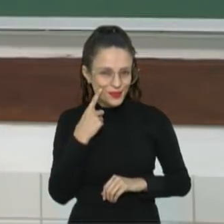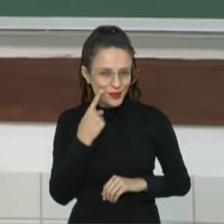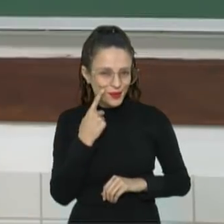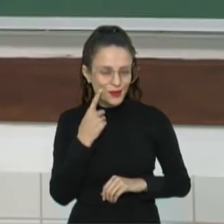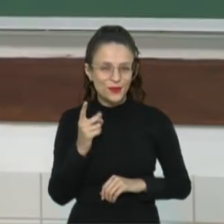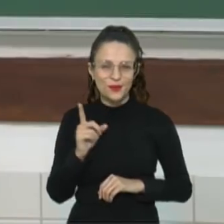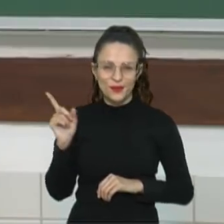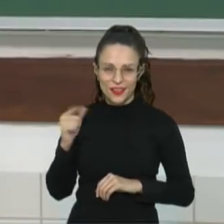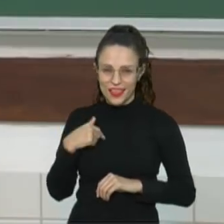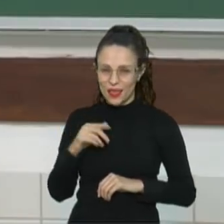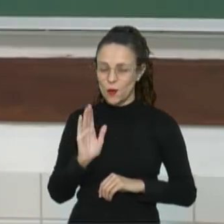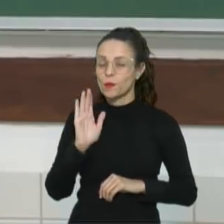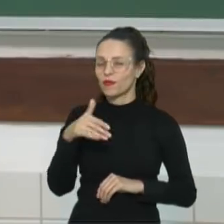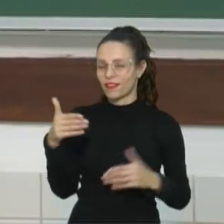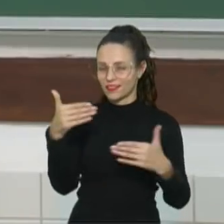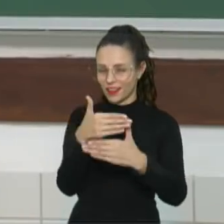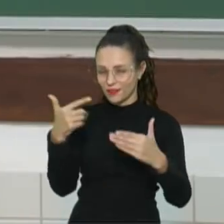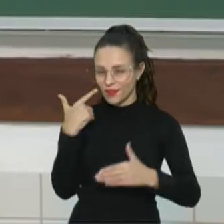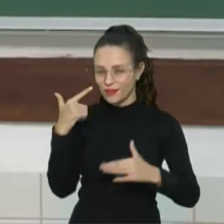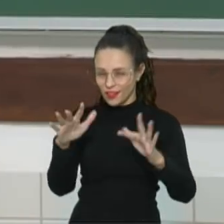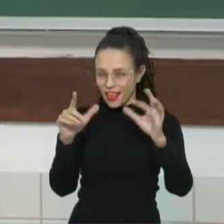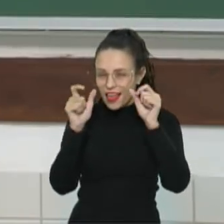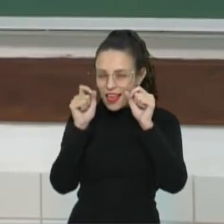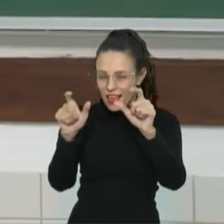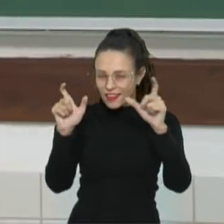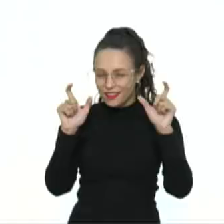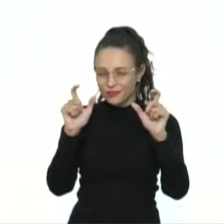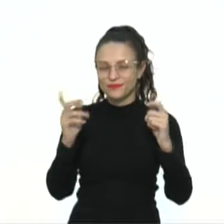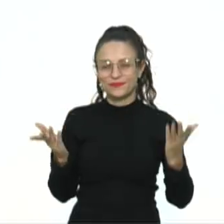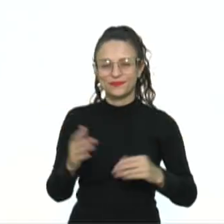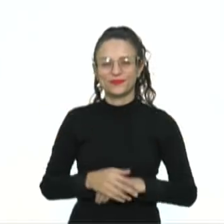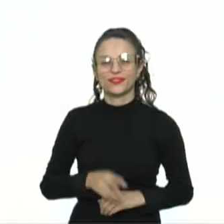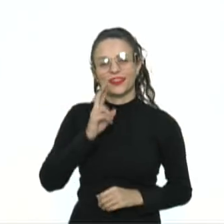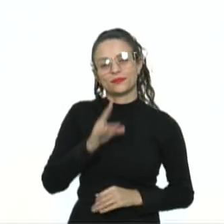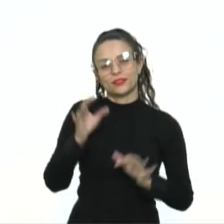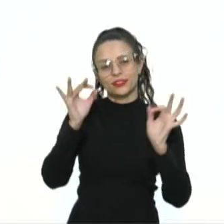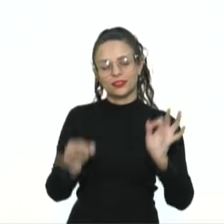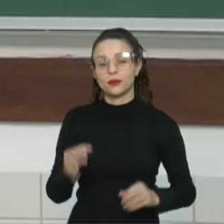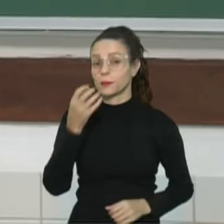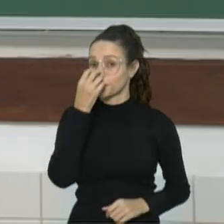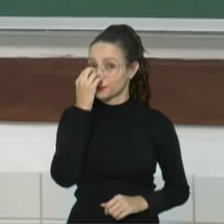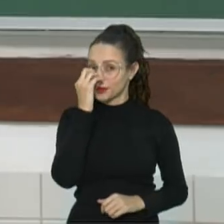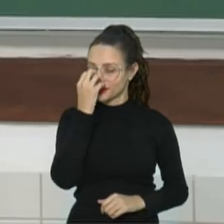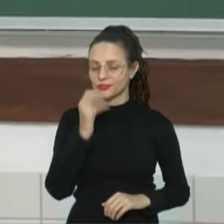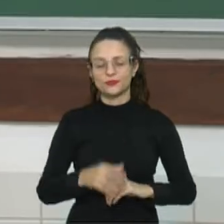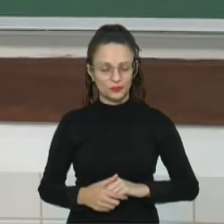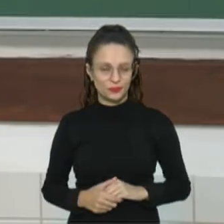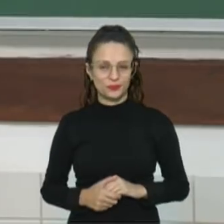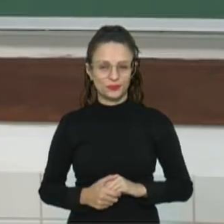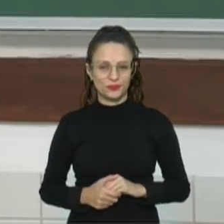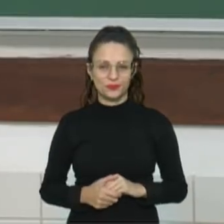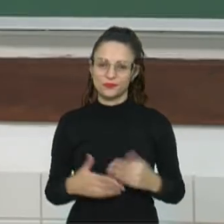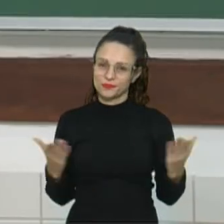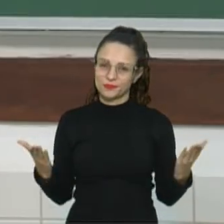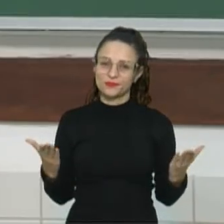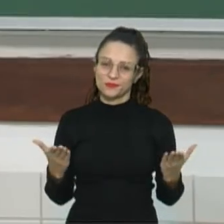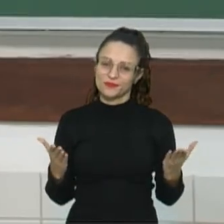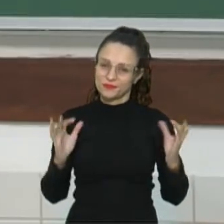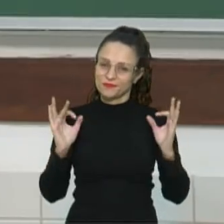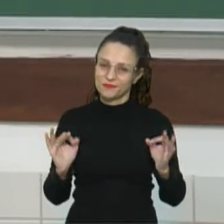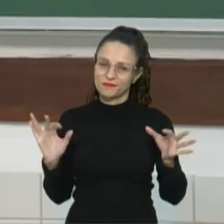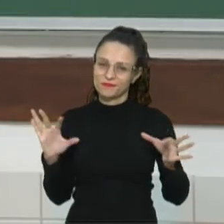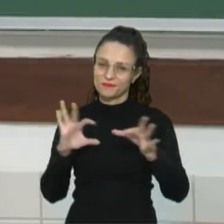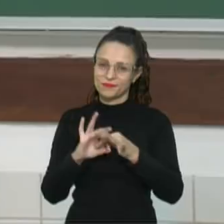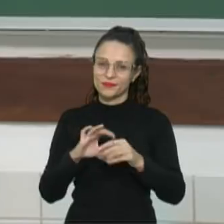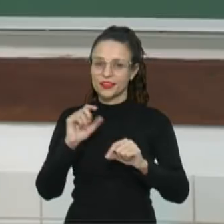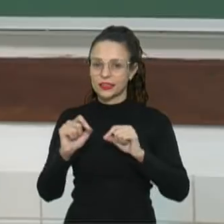palhaçada, pulei um slide só para ver se vocês estavam atentos, né? Então a resposta correta é o palhaço, né? Não poderia ser outra, né? Quem